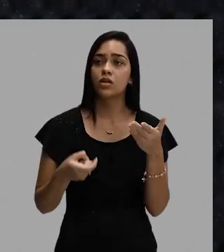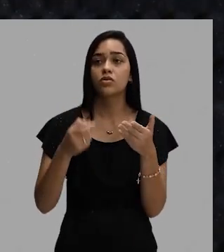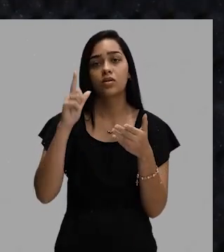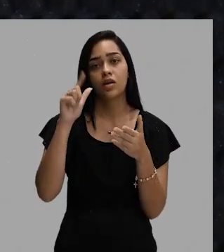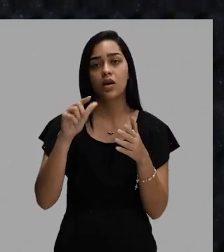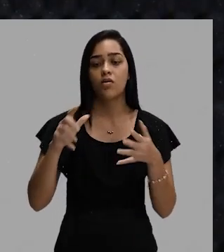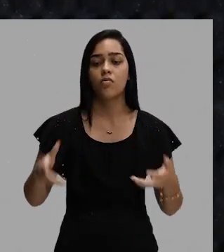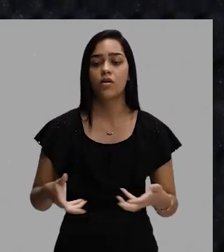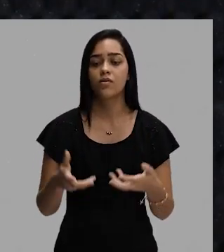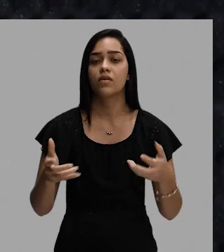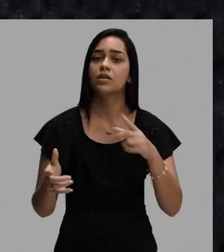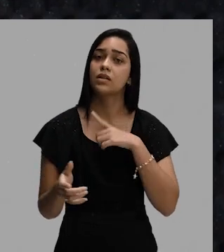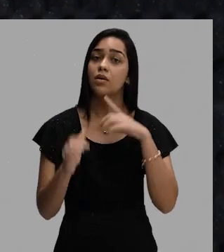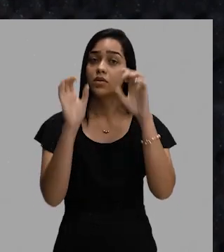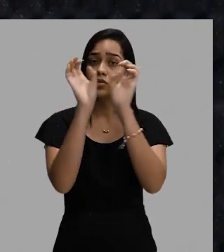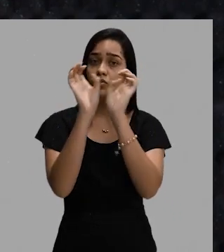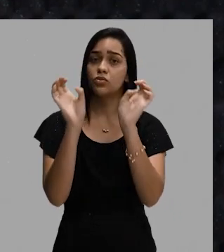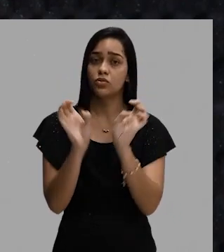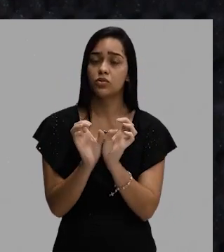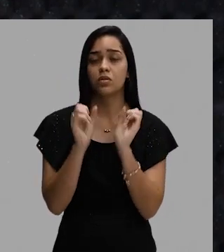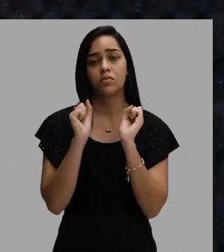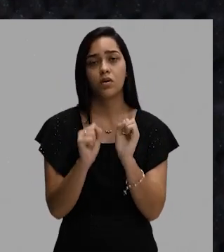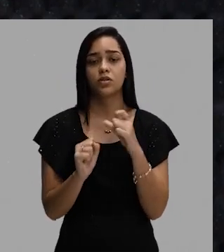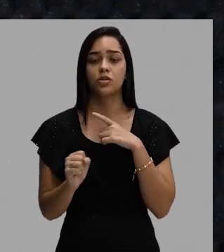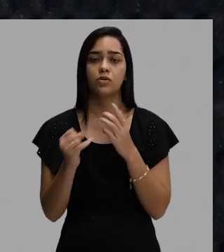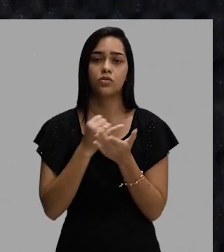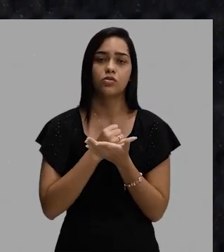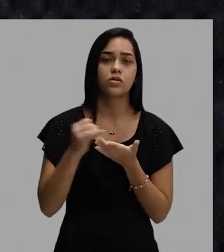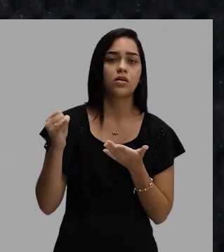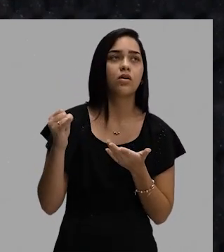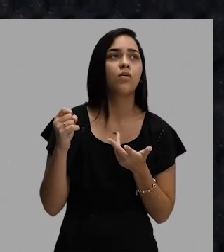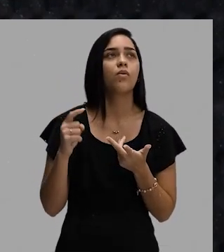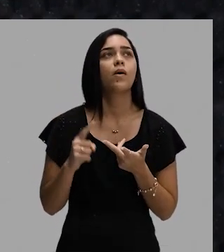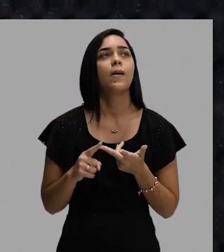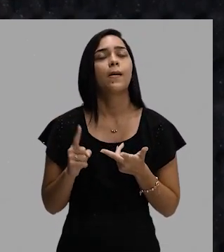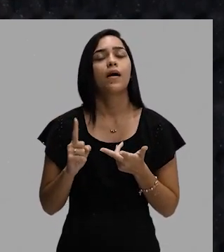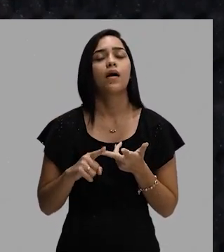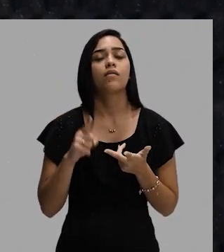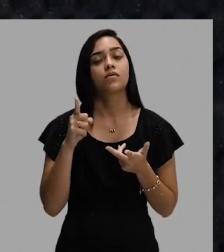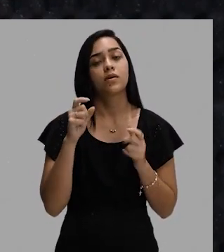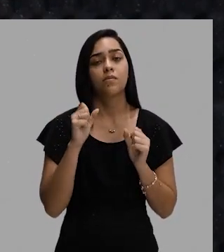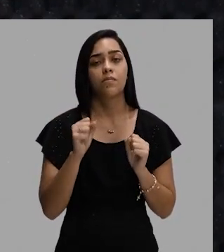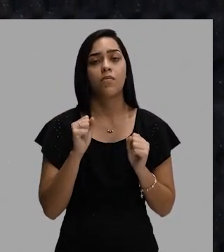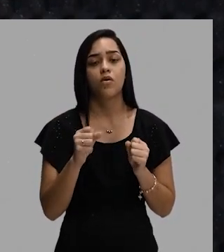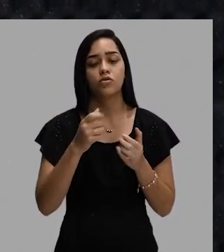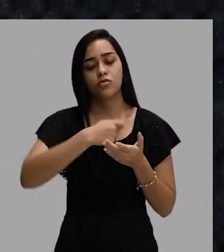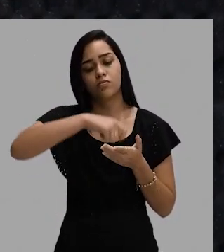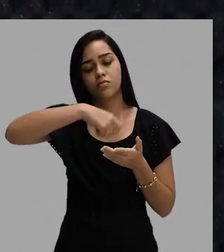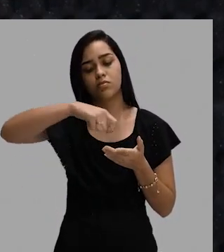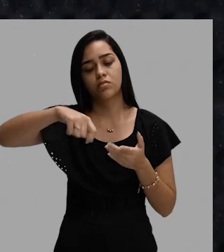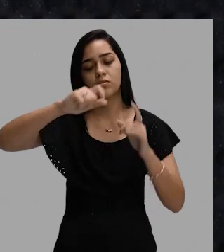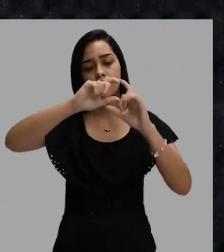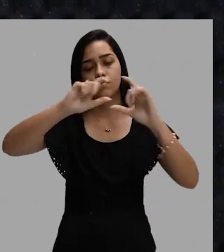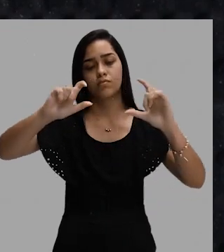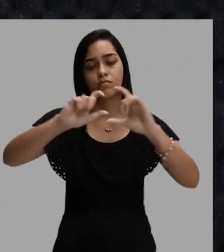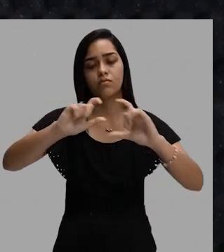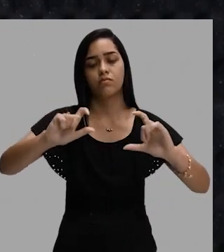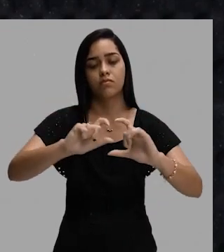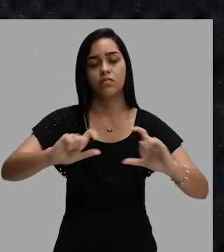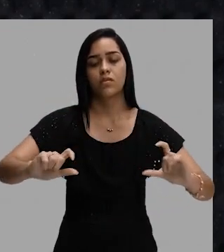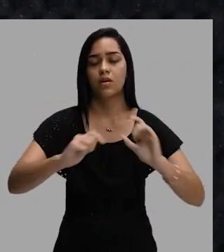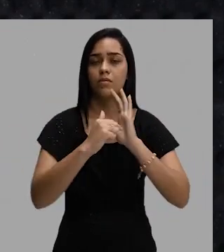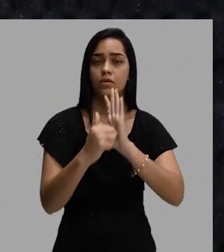caso é um manifesto que tem uma estrutura. Ele tem uma introdução, onde você vai, em linhas gerais, apresentar as